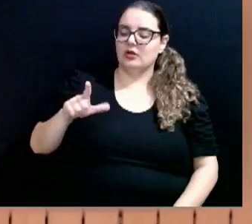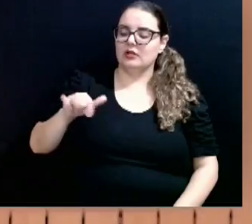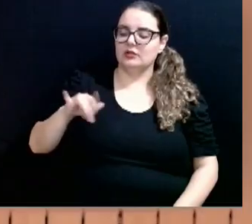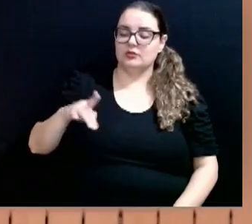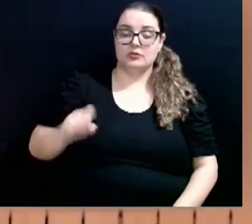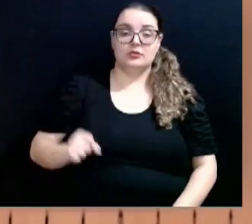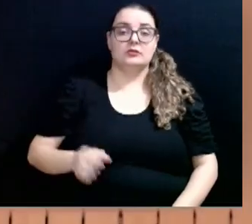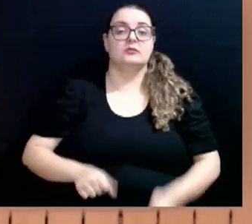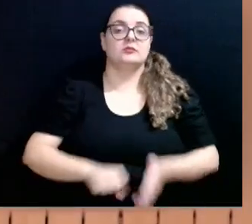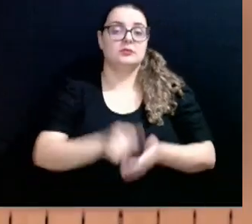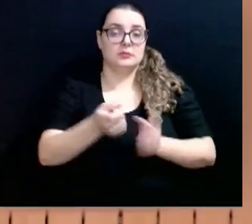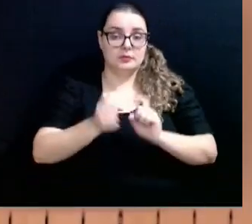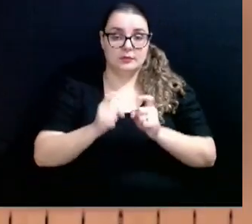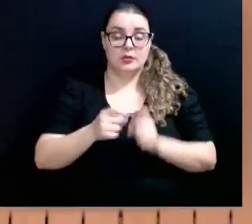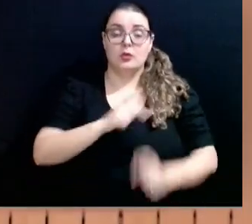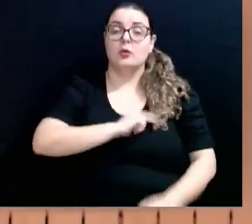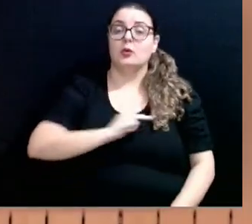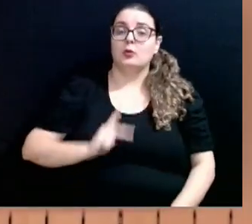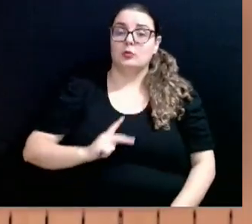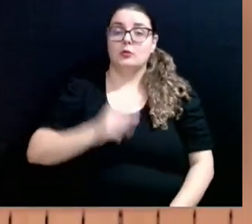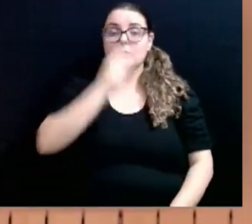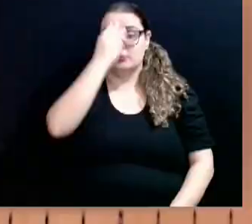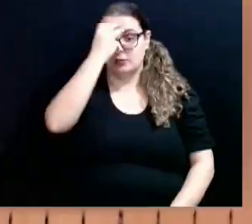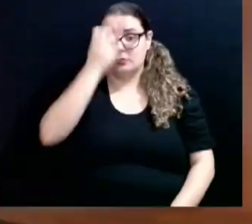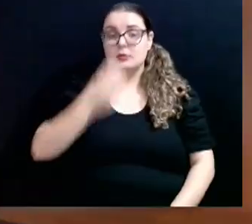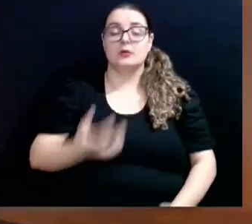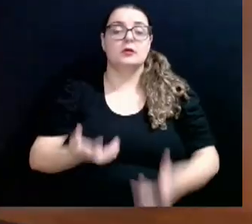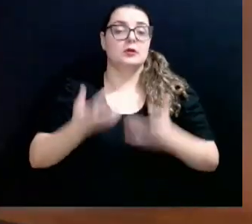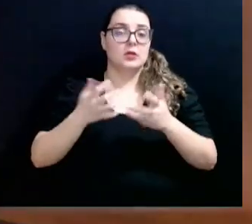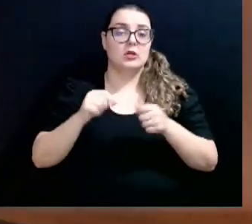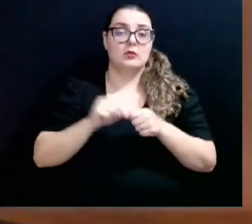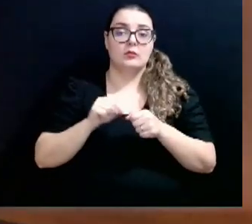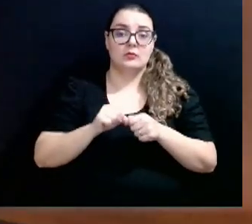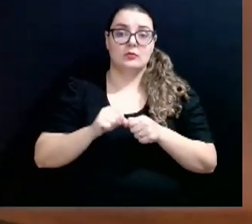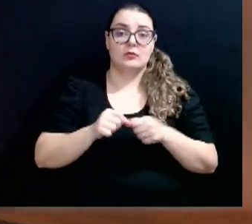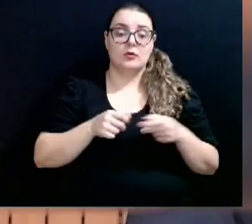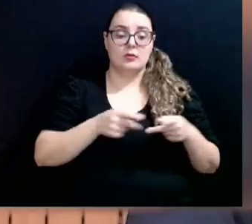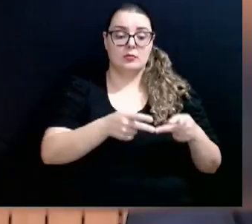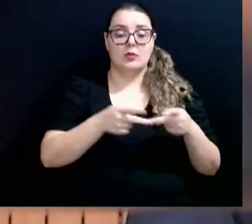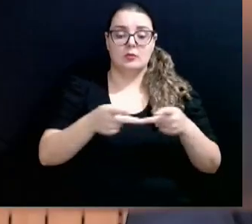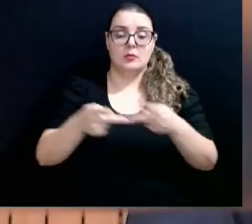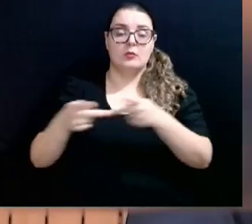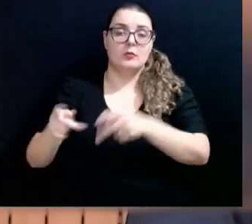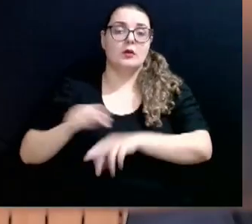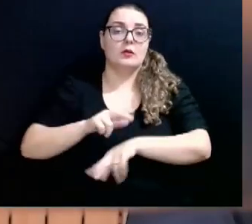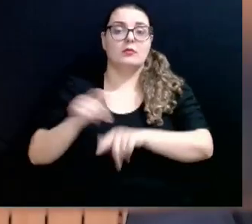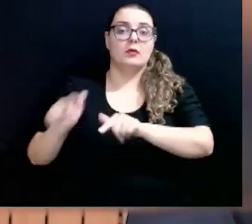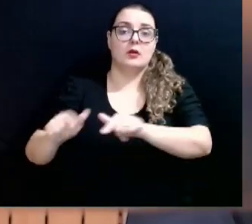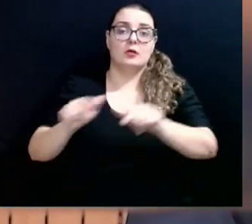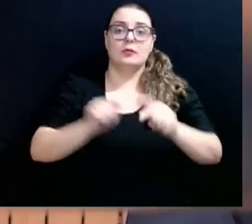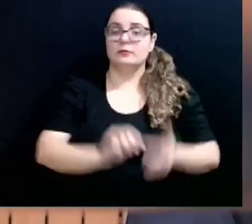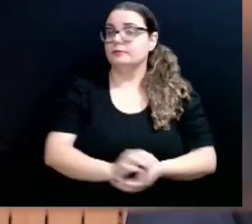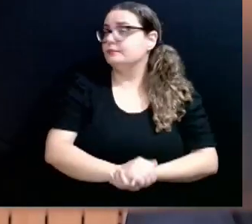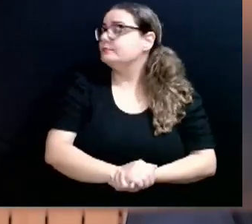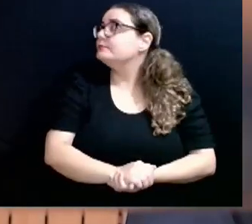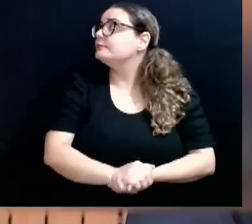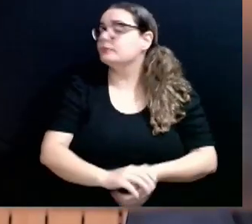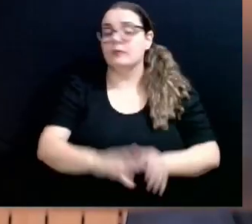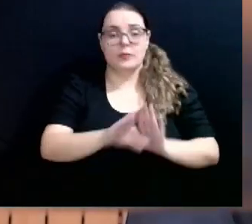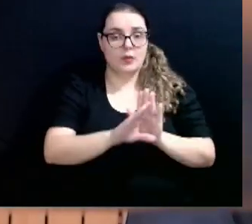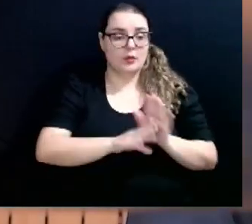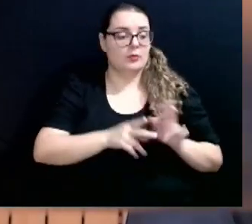O presidente pretende realizar visitas em muitos locais. Programando também visitas